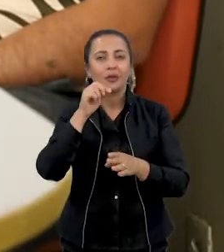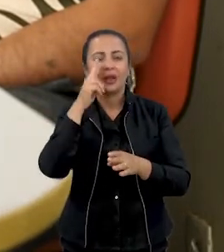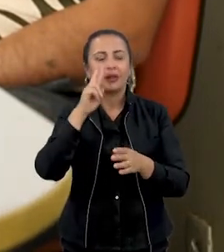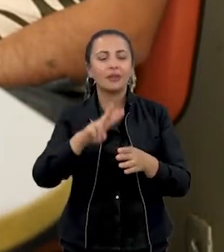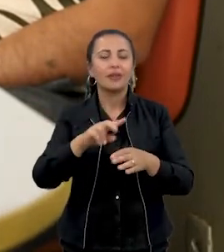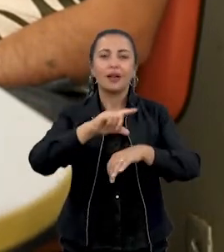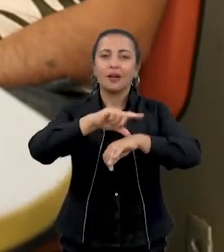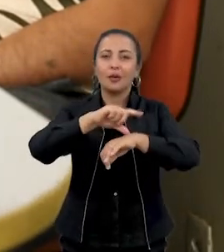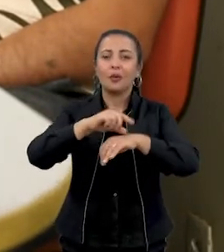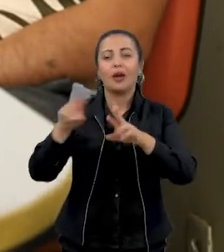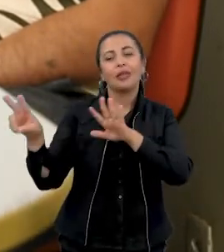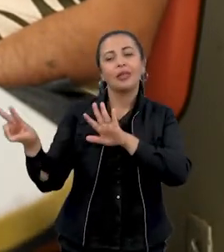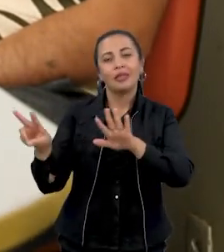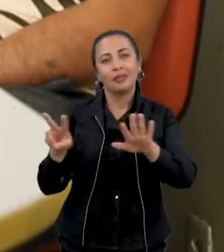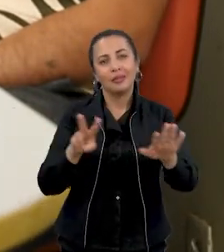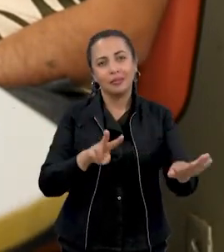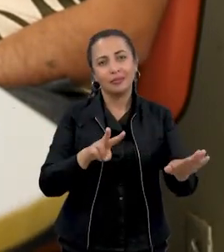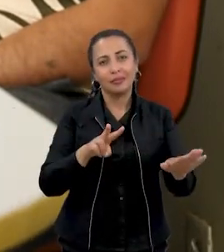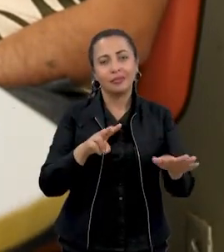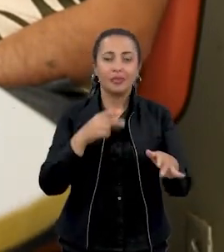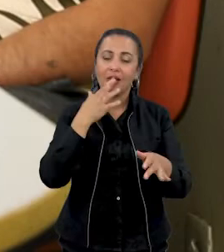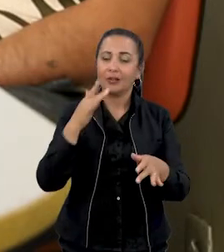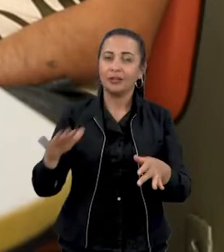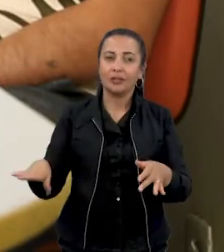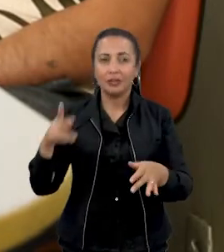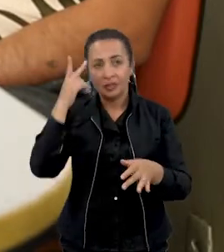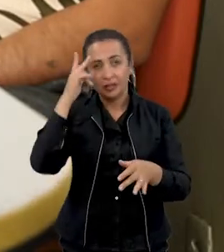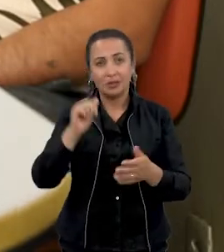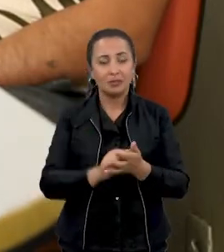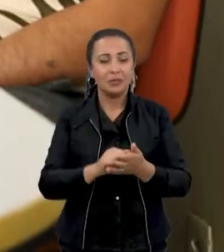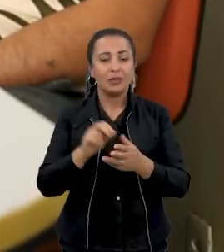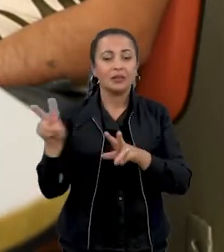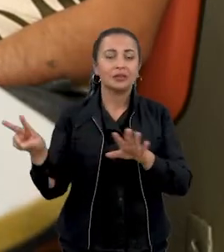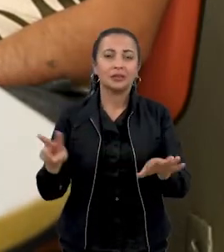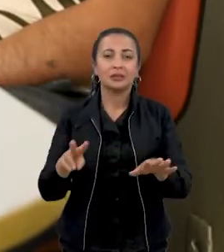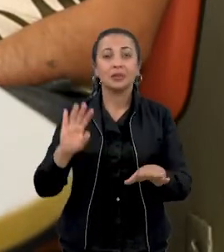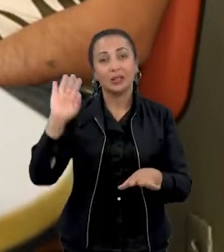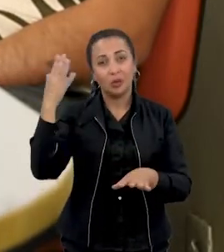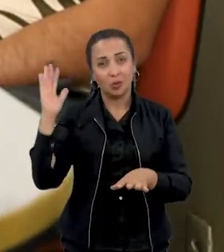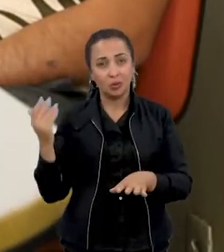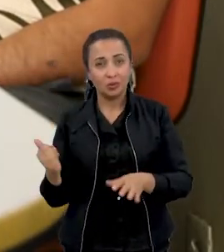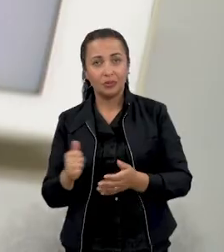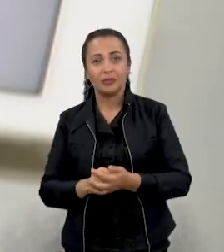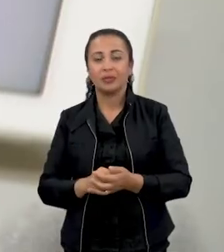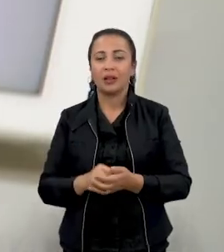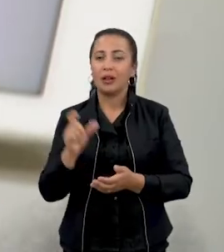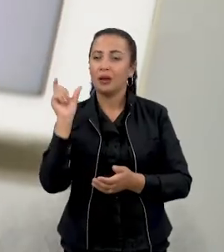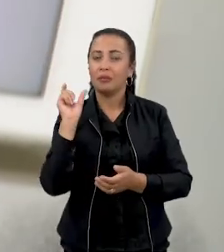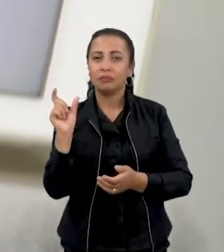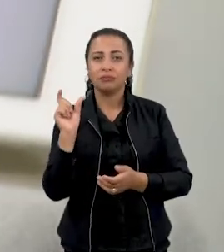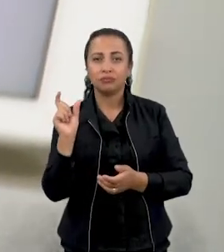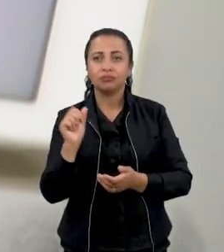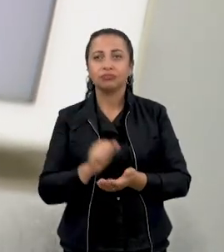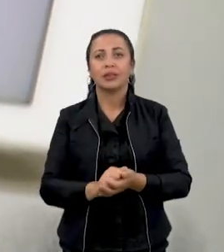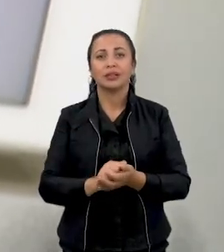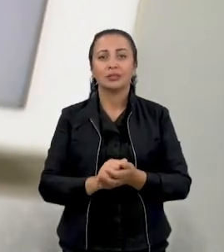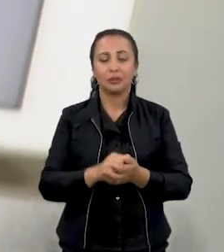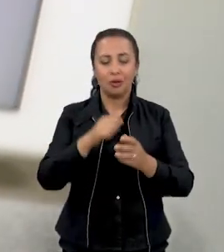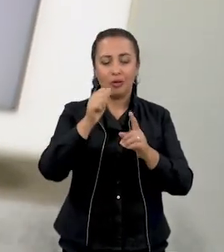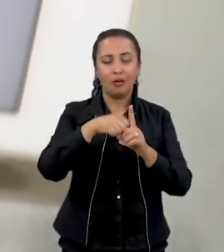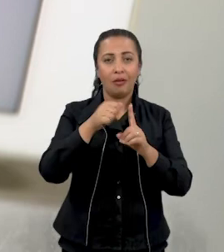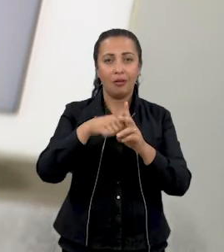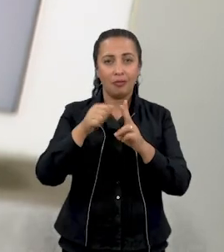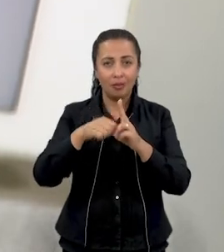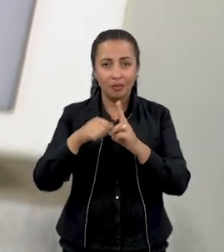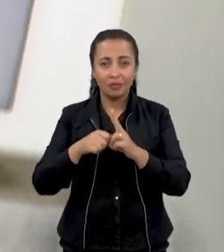horário semanal das atividades da criança para a semana corrente, né? Essa aqui é a parte, é o